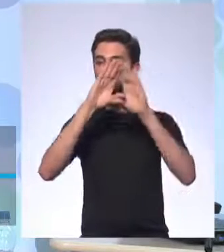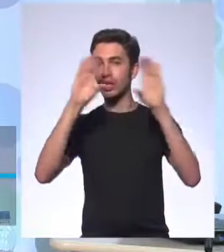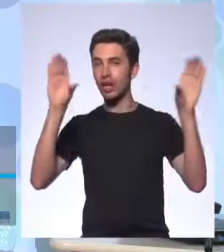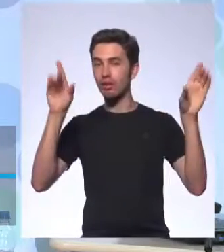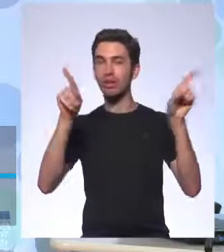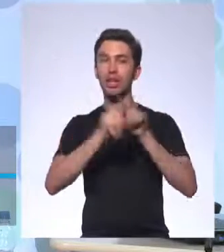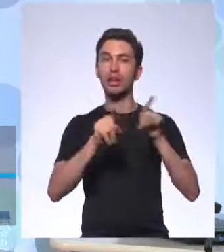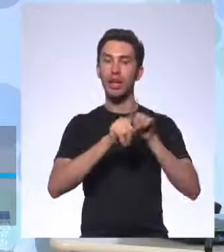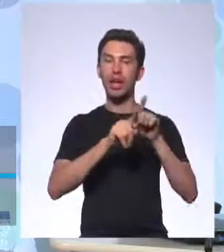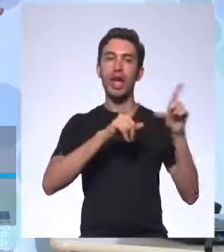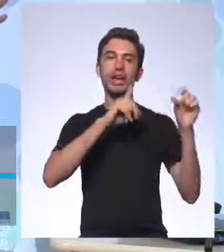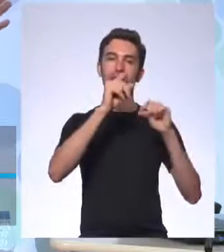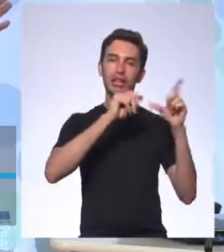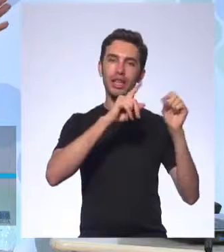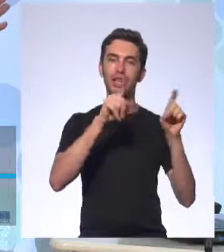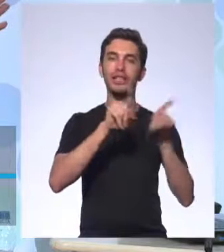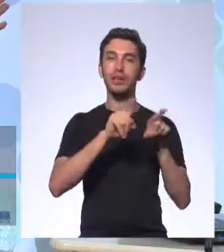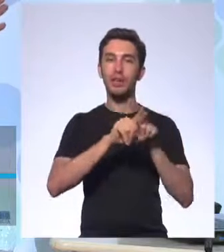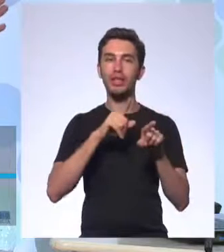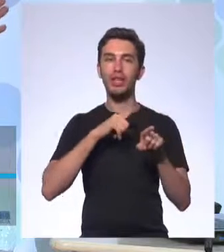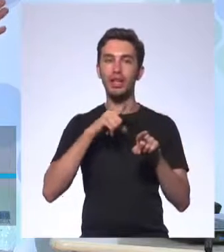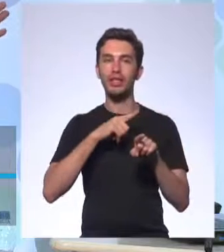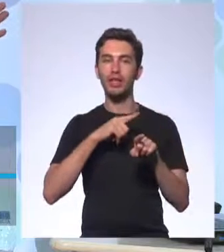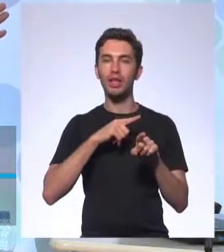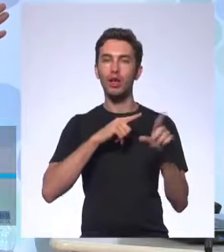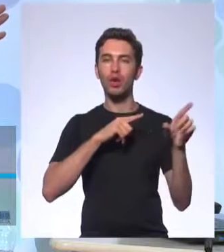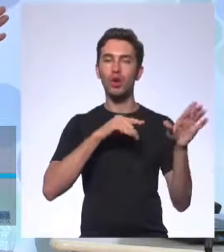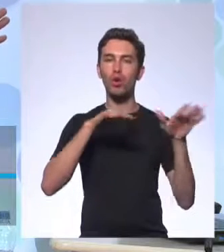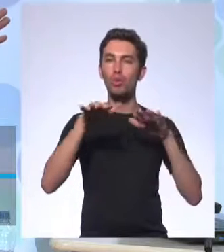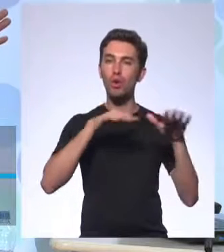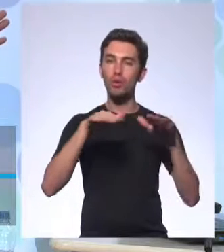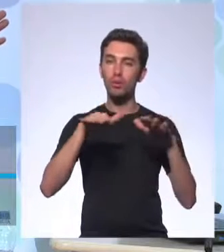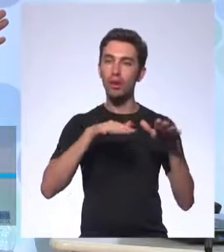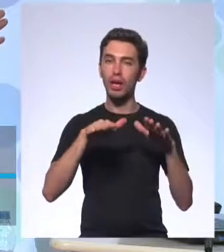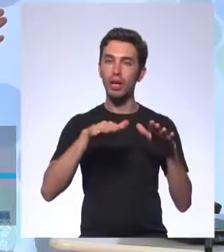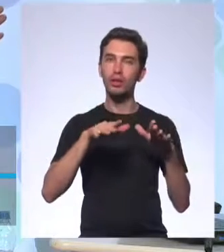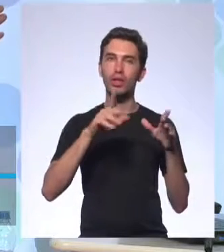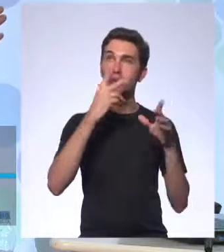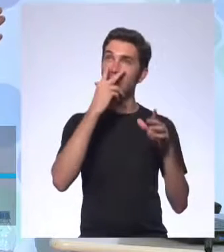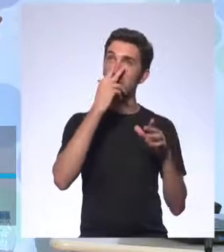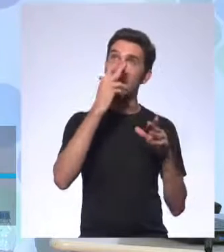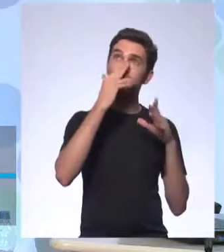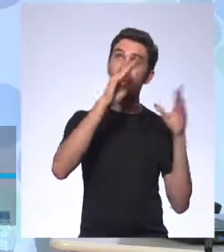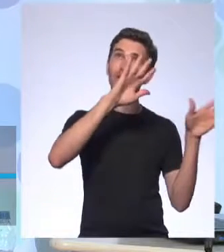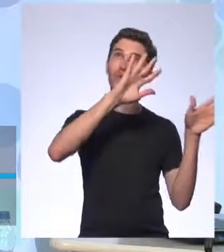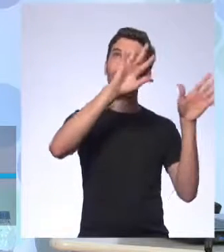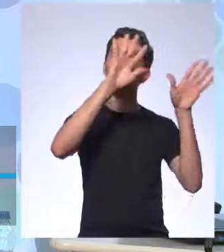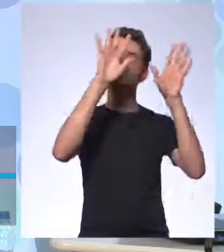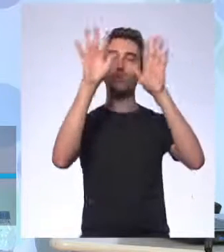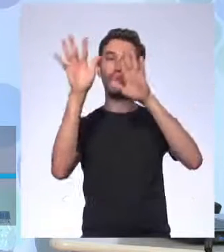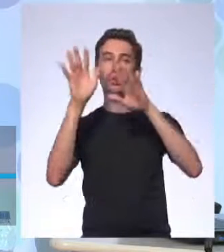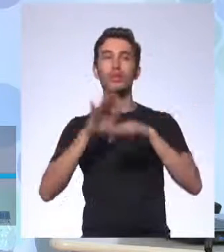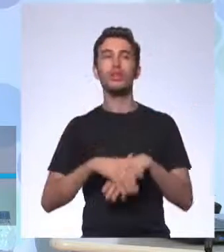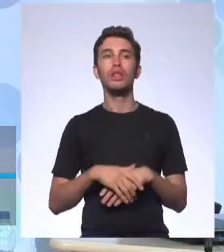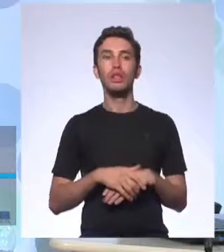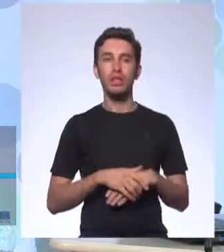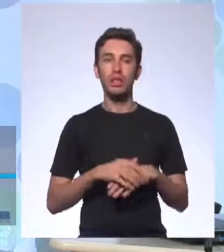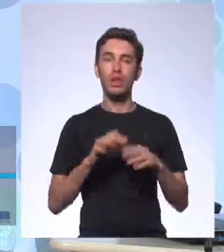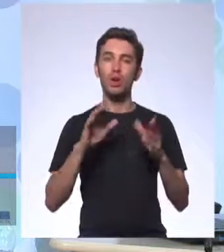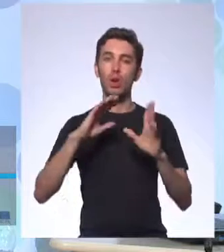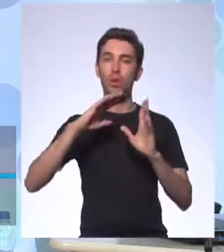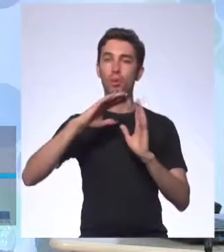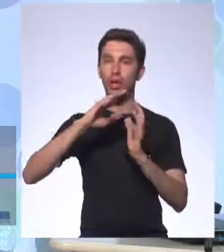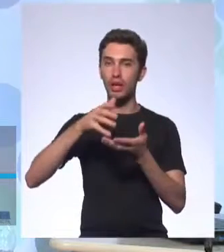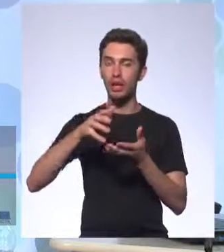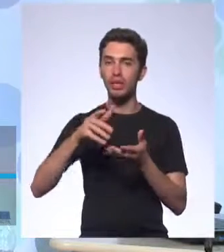aparente observado por um cuidadoso observador aqui da Terra, certo? O planeta, ele acompanha,